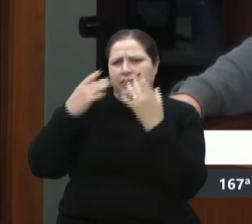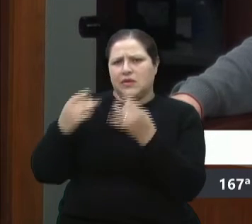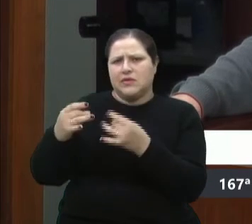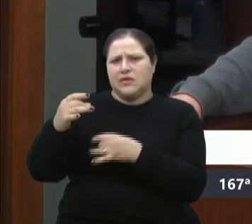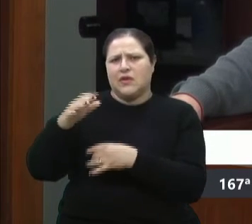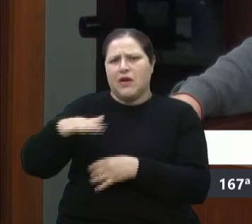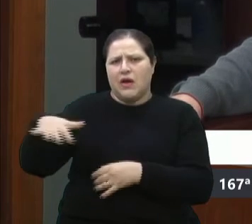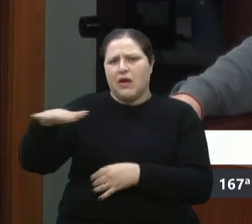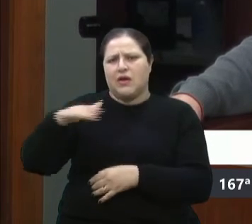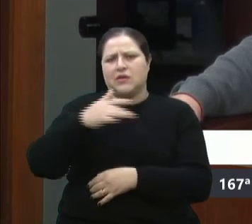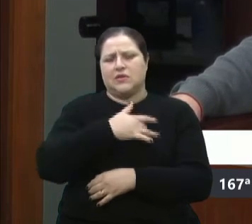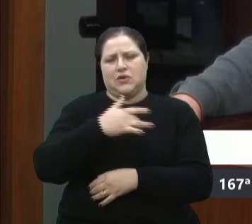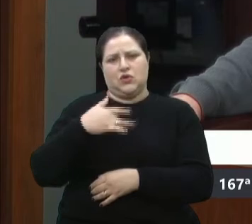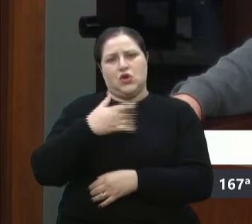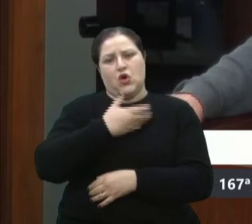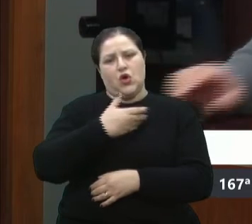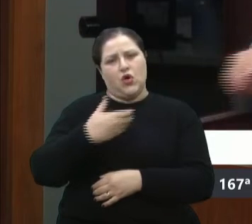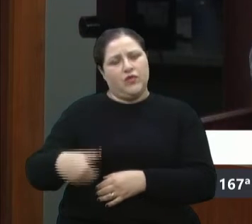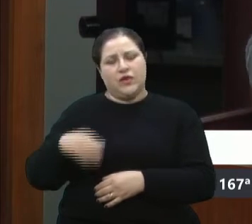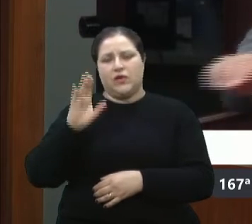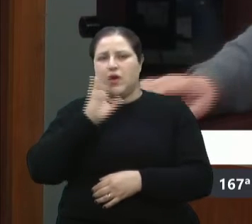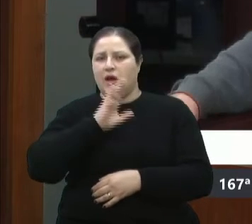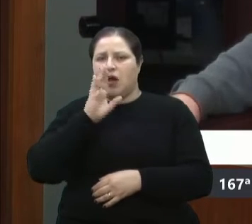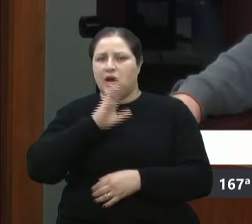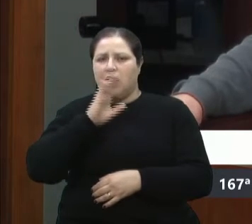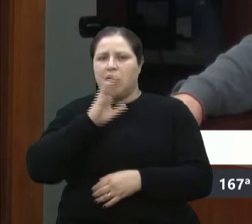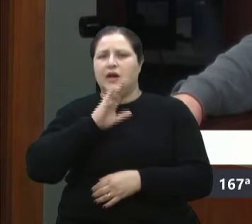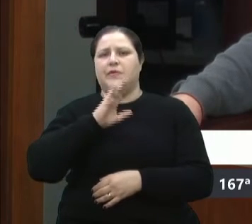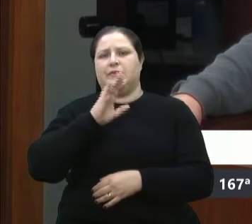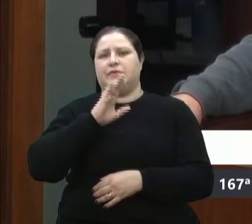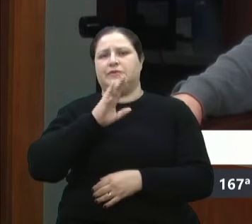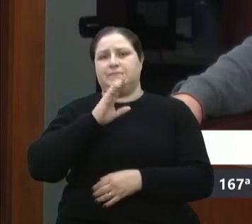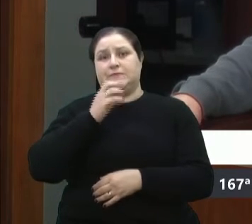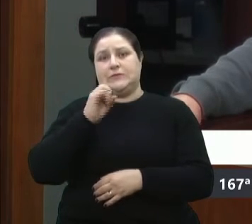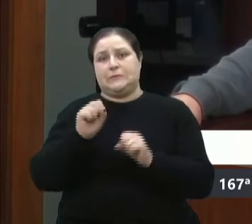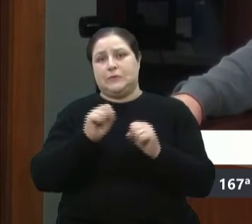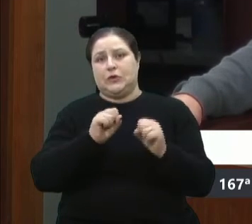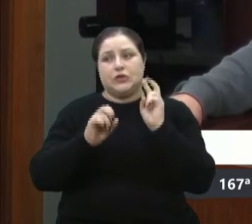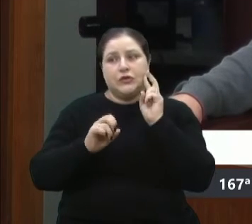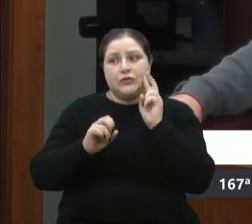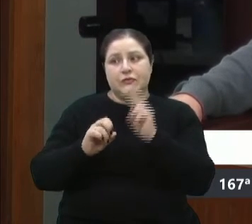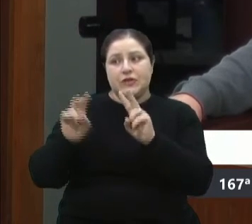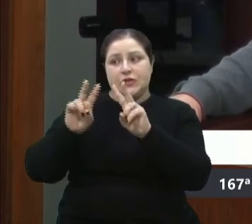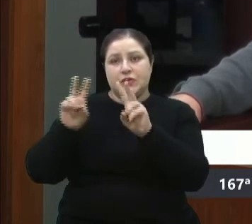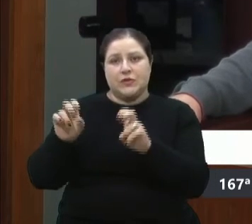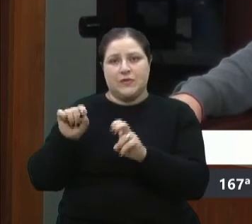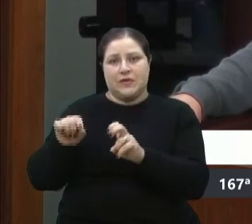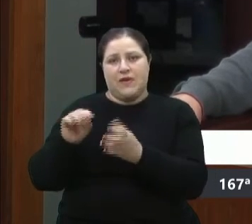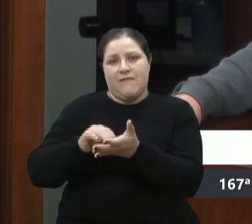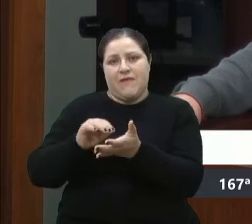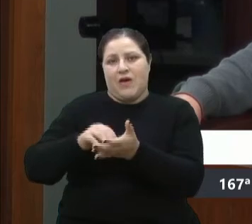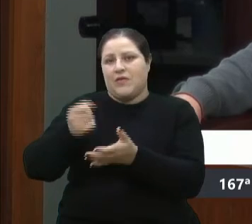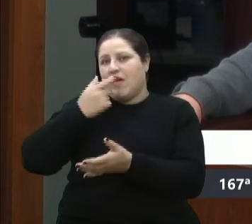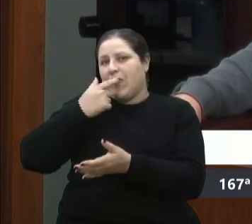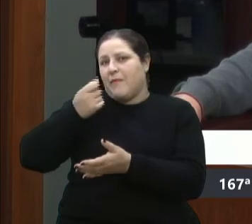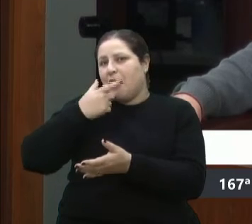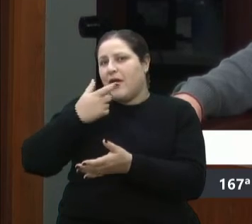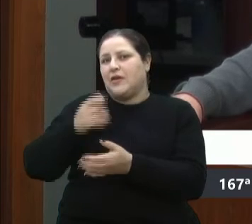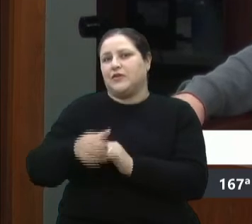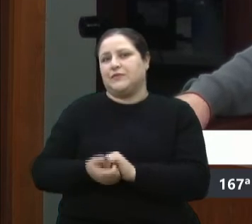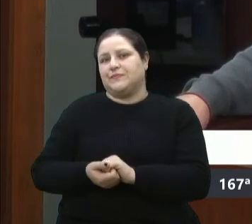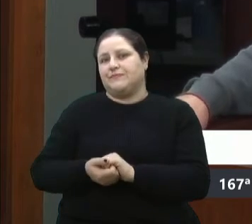venha, quanto antes, se puder, dar uma olhada nessa questão de falta de medicamentos